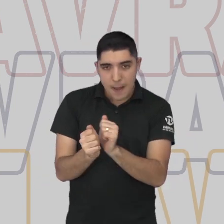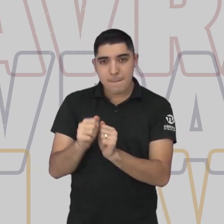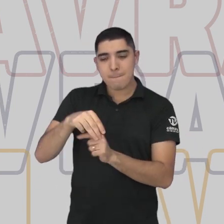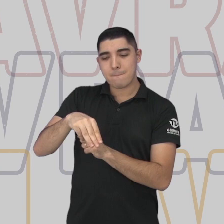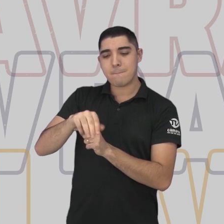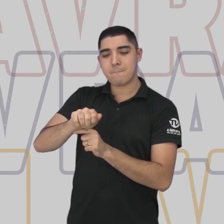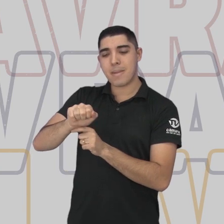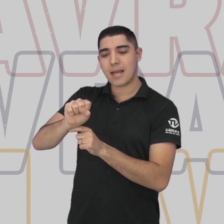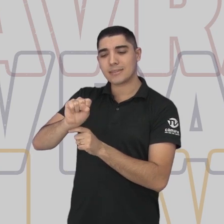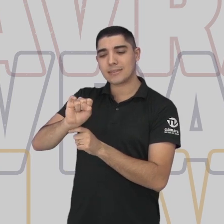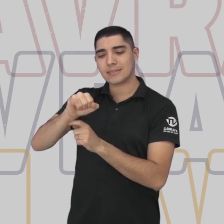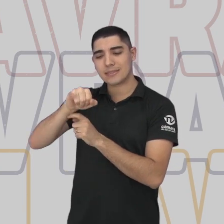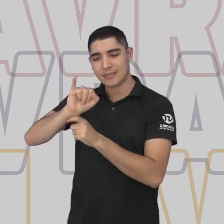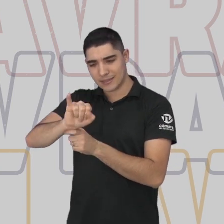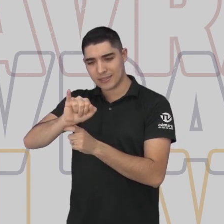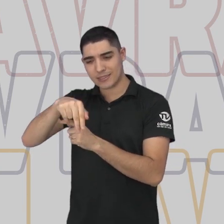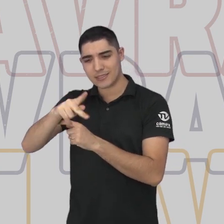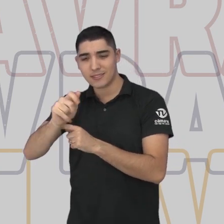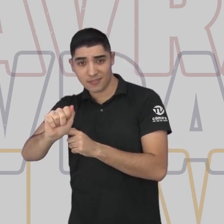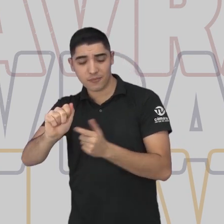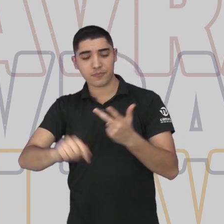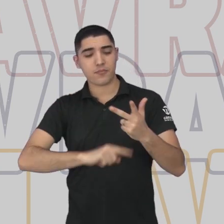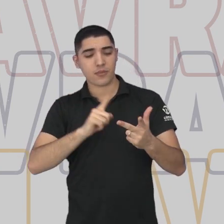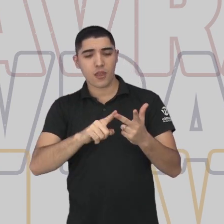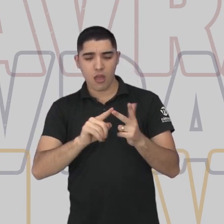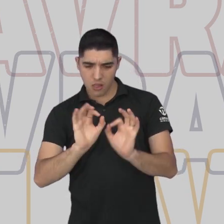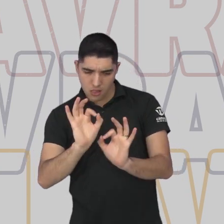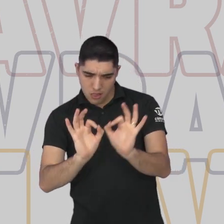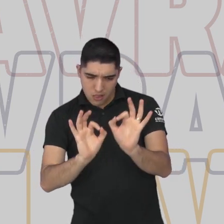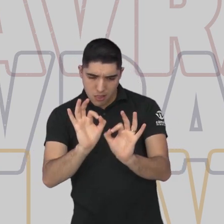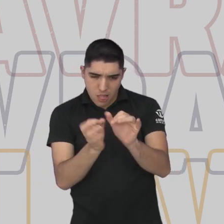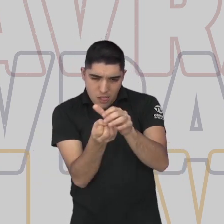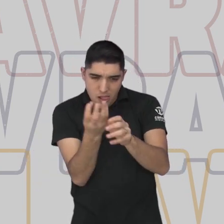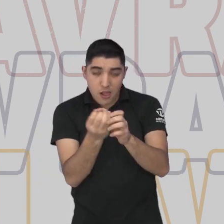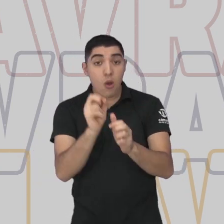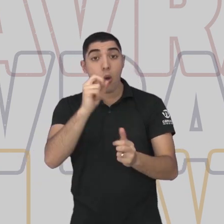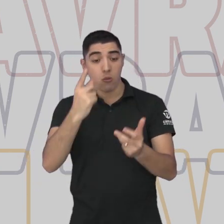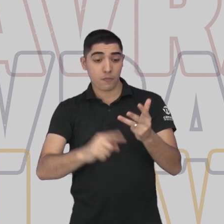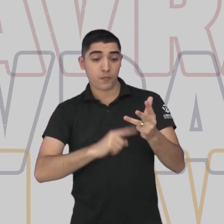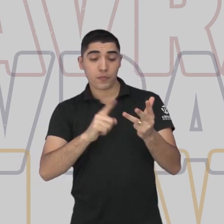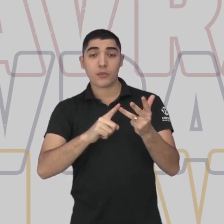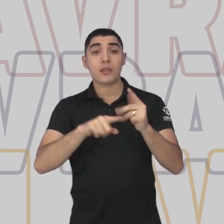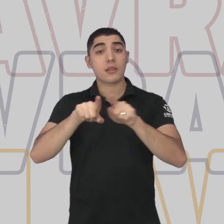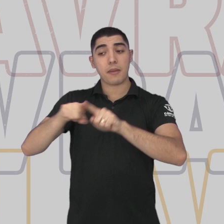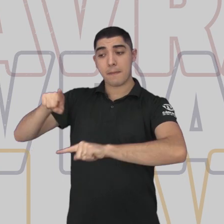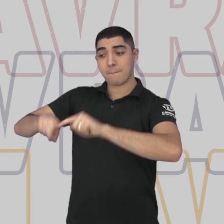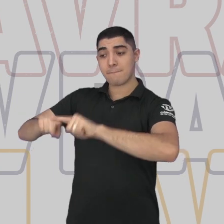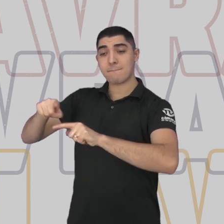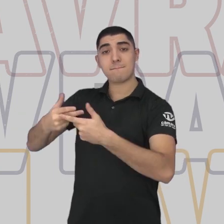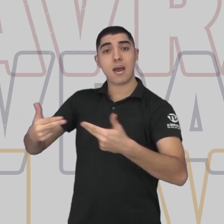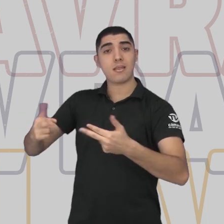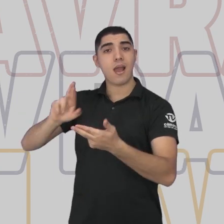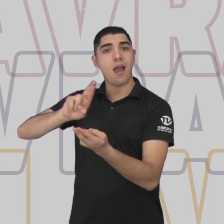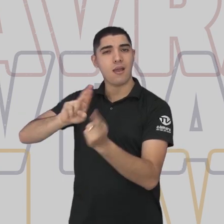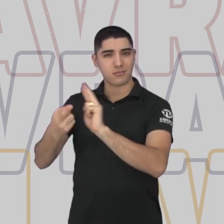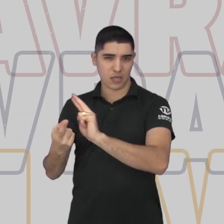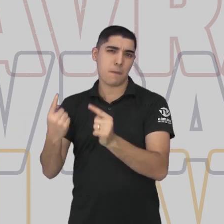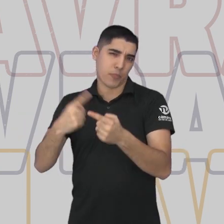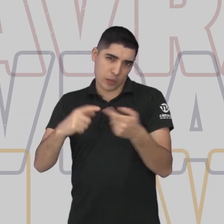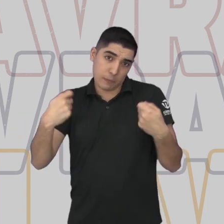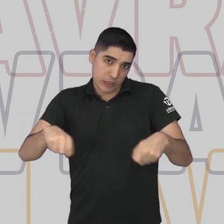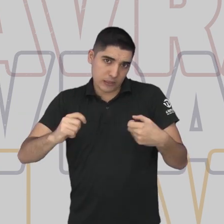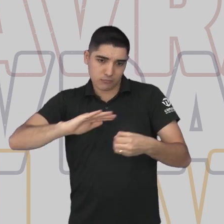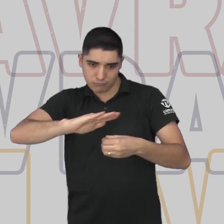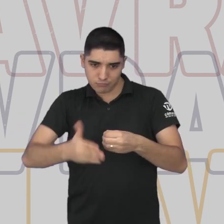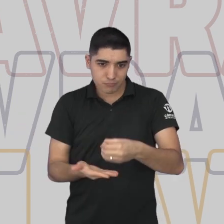barros, né? Fazer bichinhos, ou até mesmo construir, né? As coisas com materiais recicláveis. Hoje, né, se fala muito, né, de